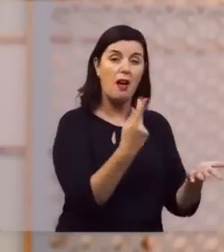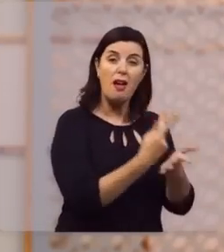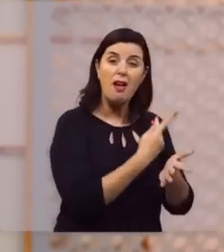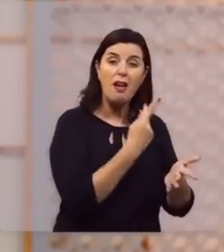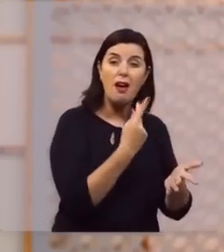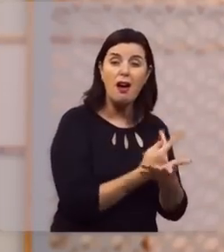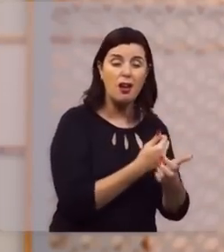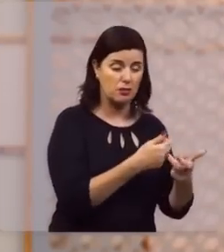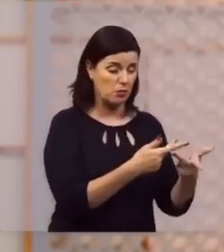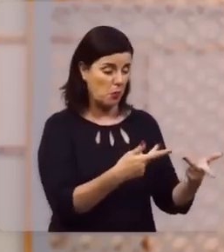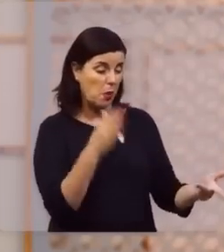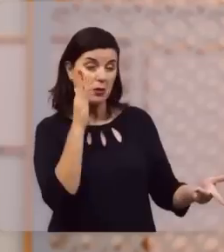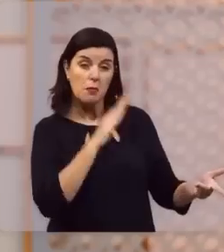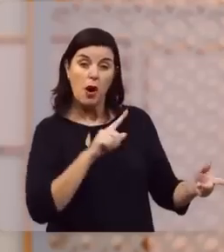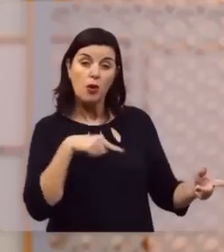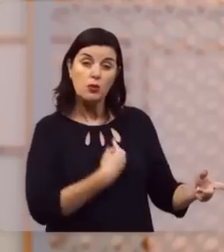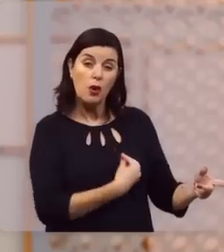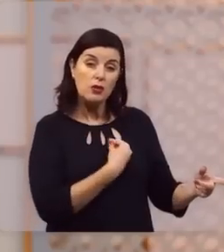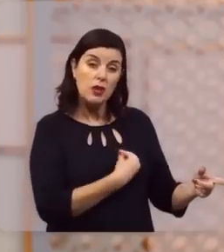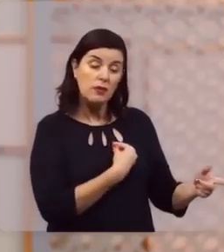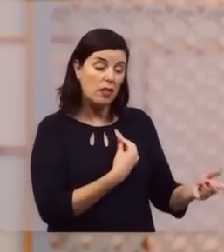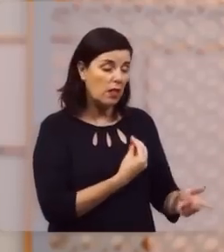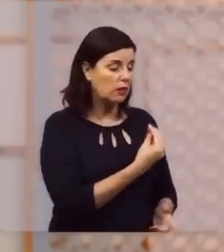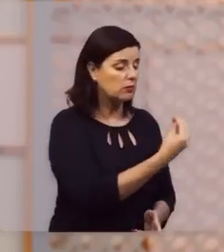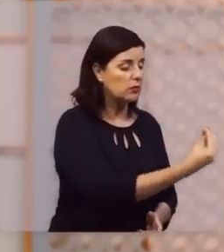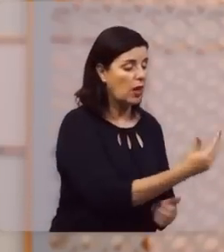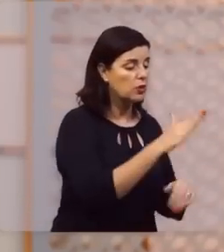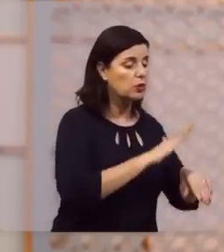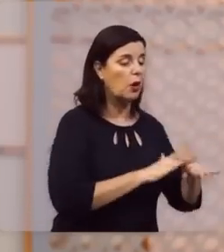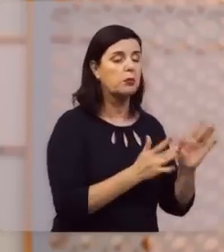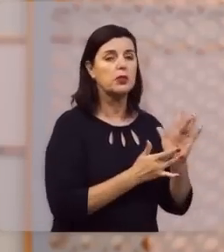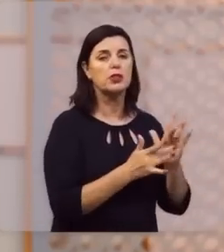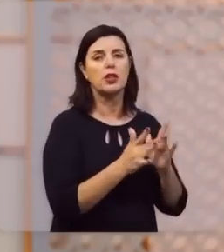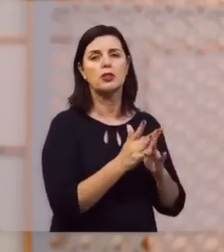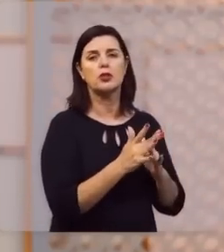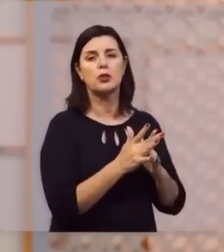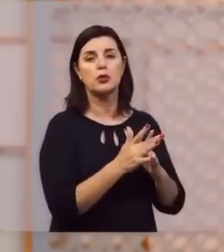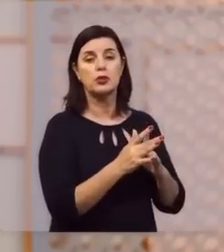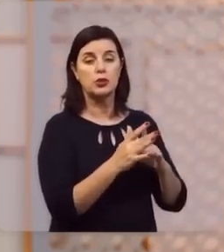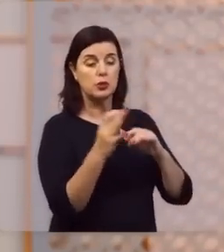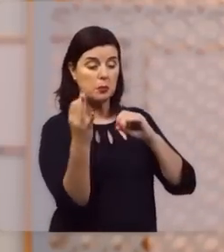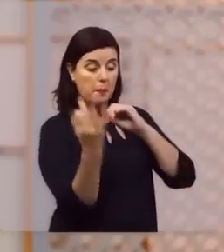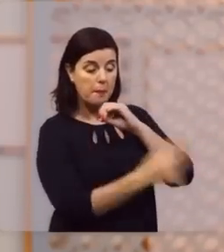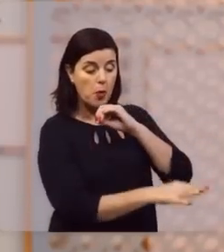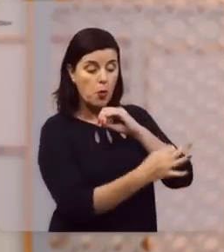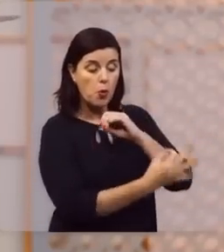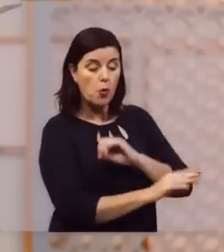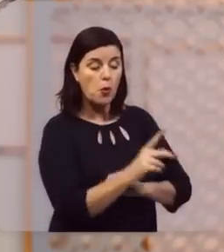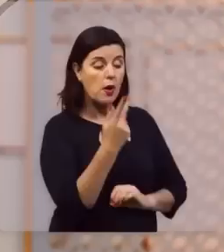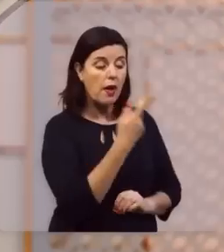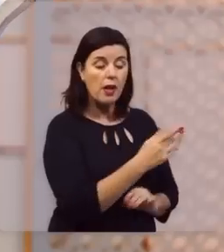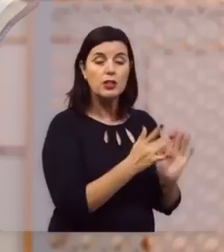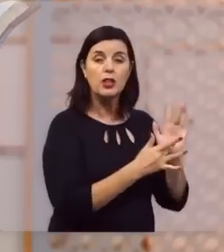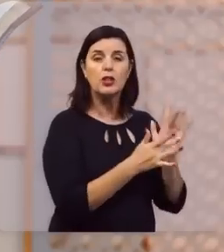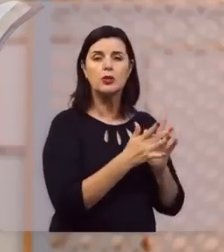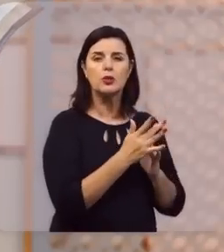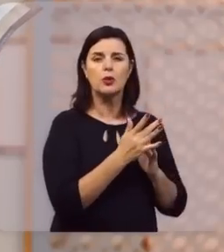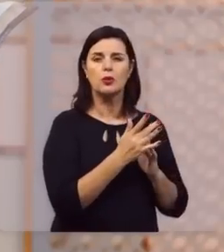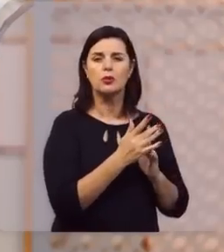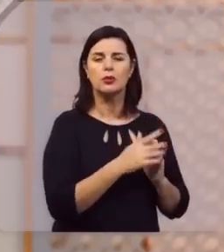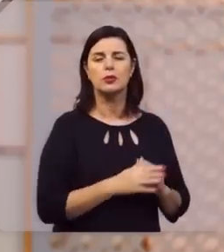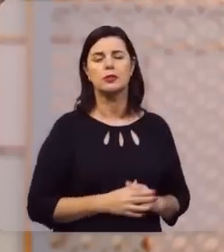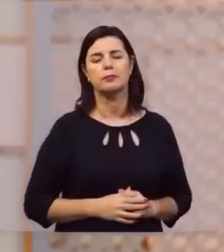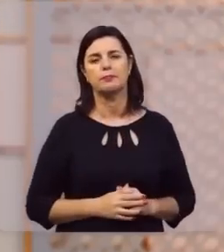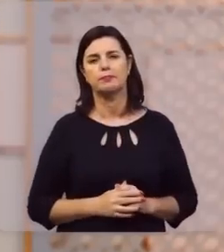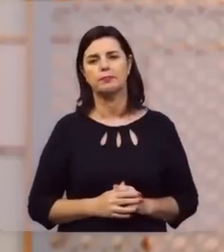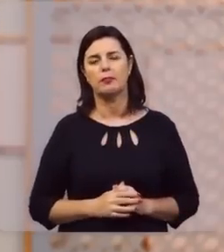lançadas sobre ele e Deus julga e pune no seu filho para não punir a nós